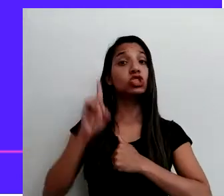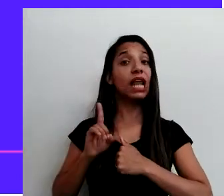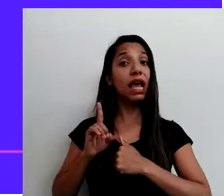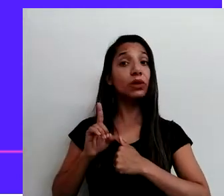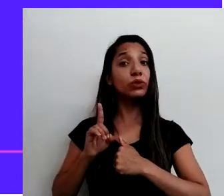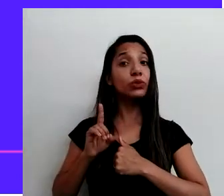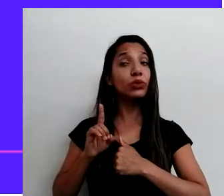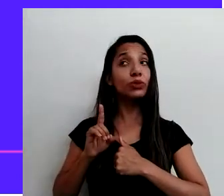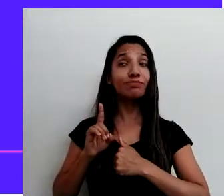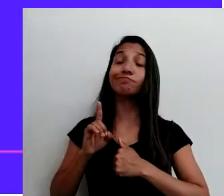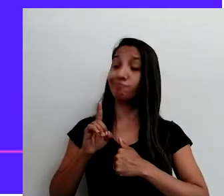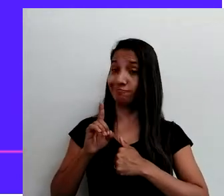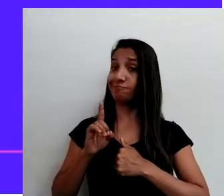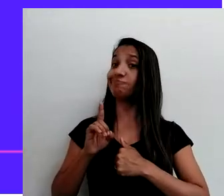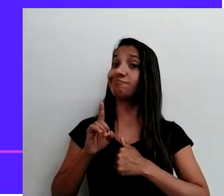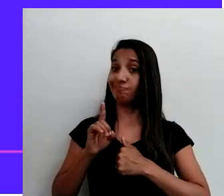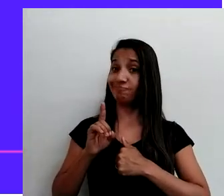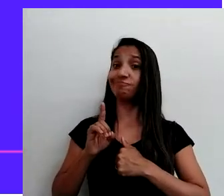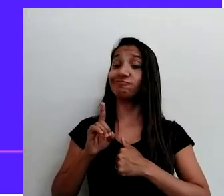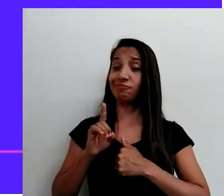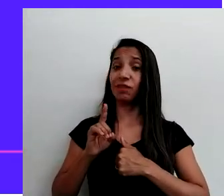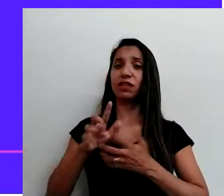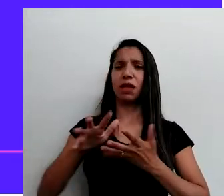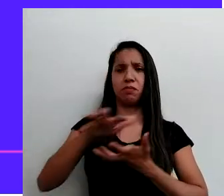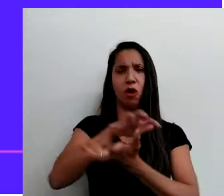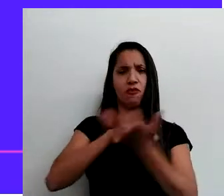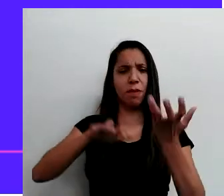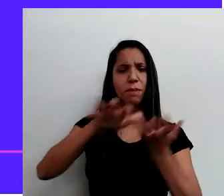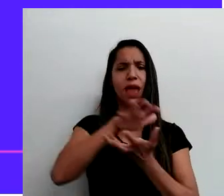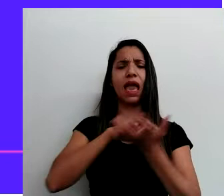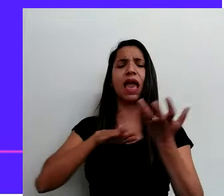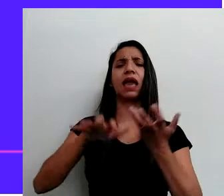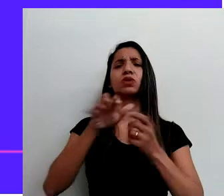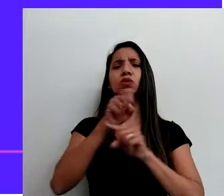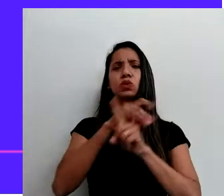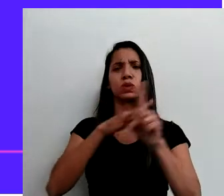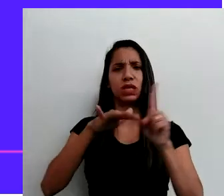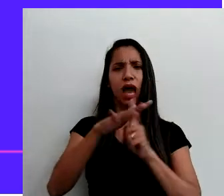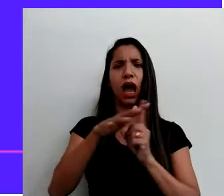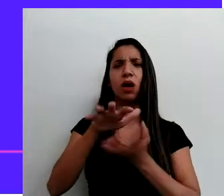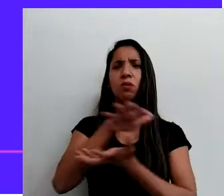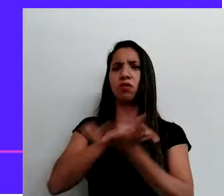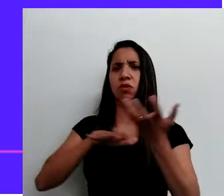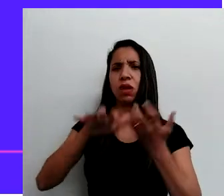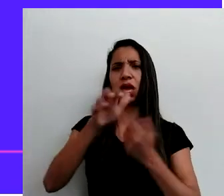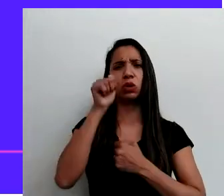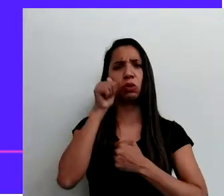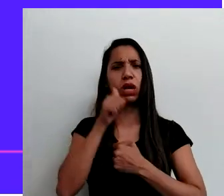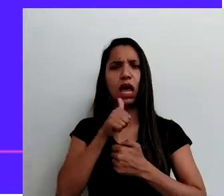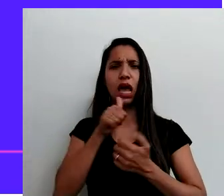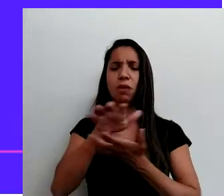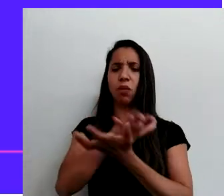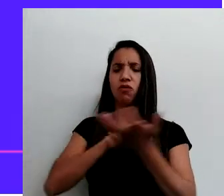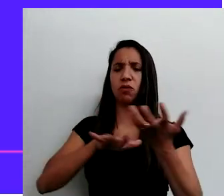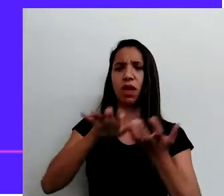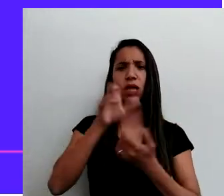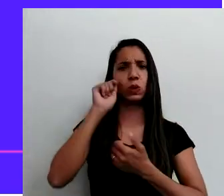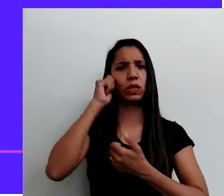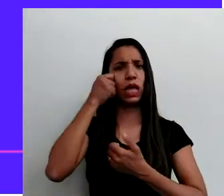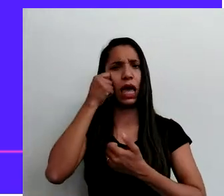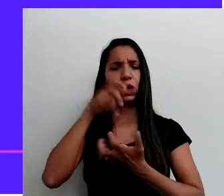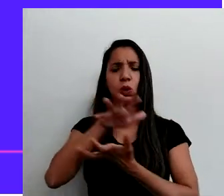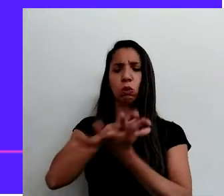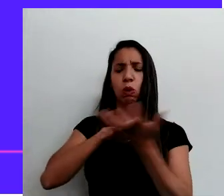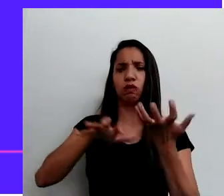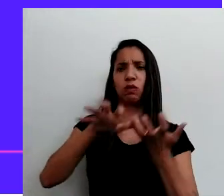uma grande conquista, né, dos movimentos sociais, dos movimentos de mulheres, dos movimentos negros, do movimento indígena. A gente tem uma